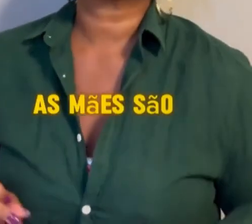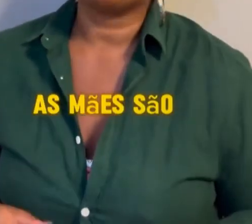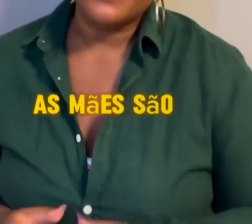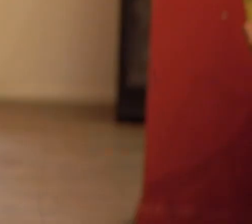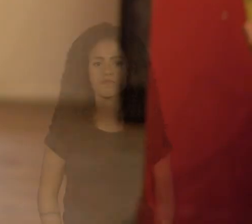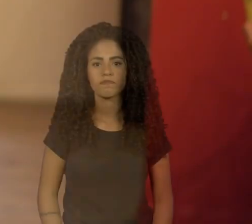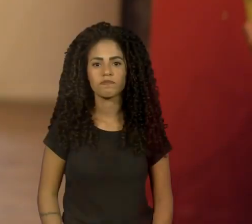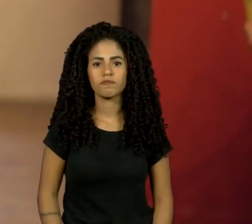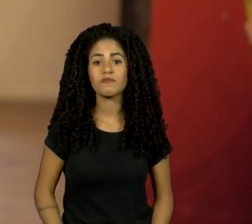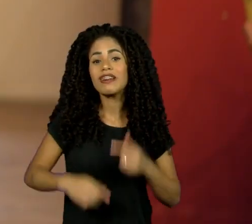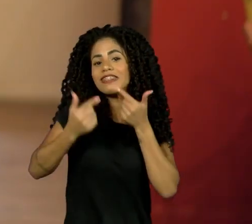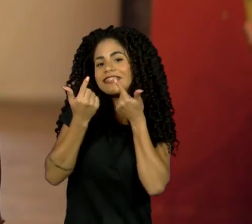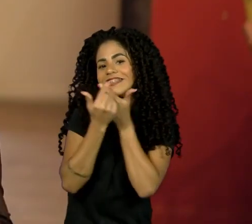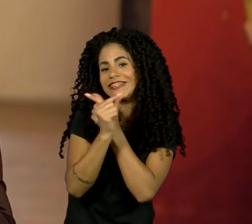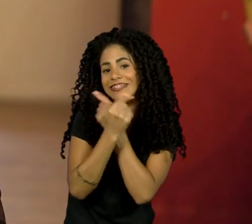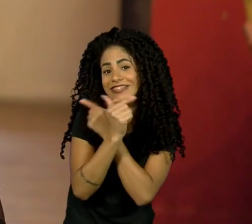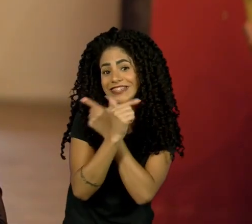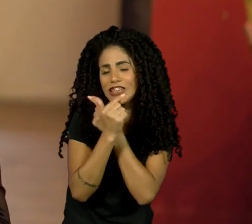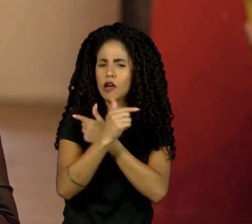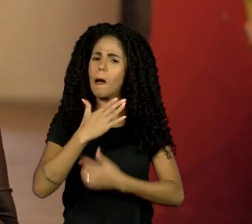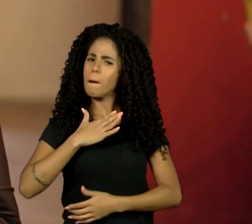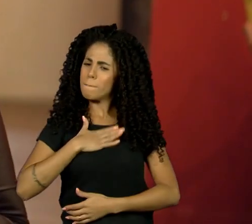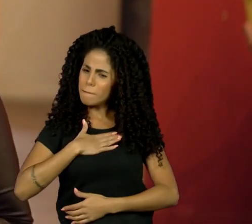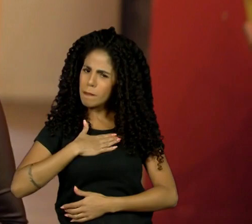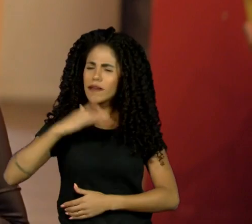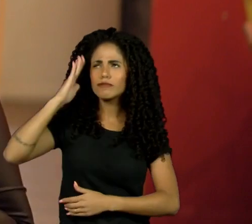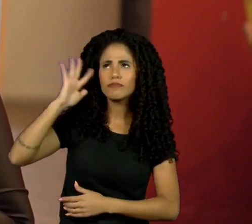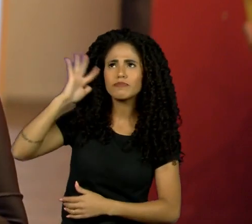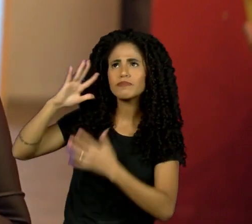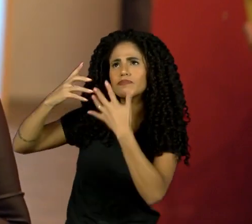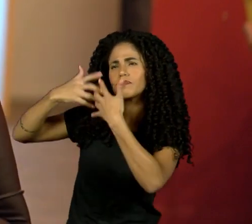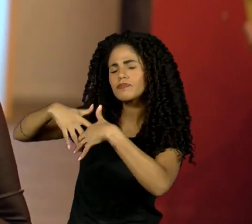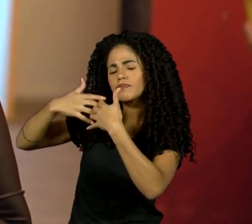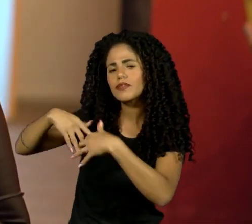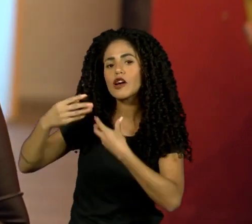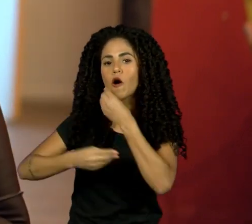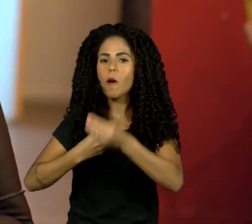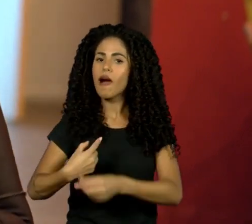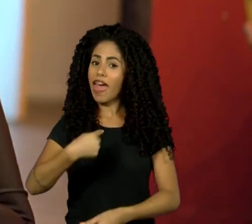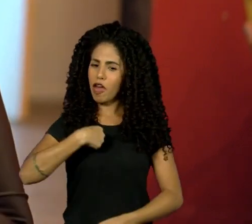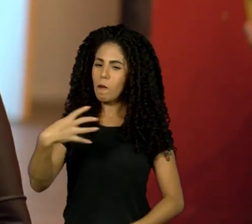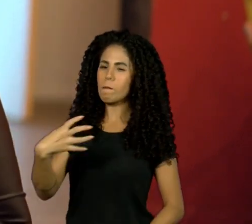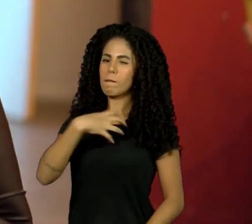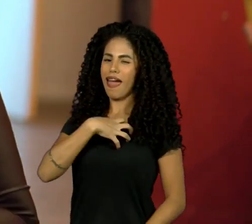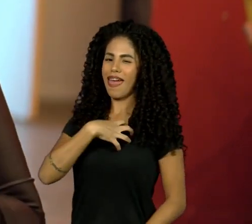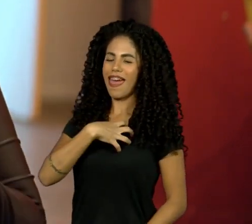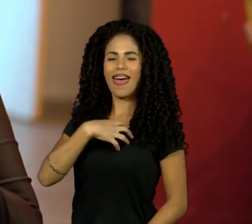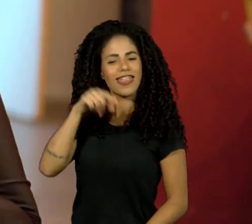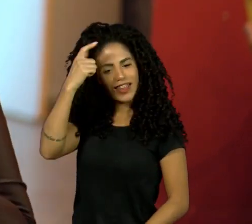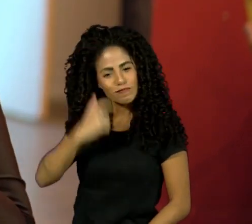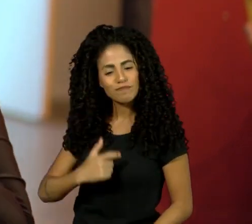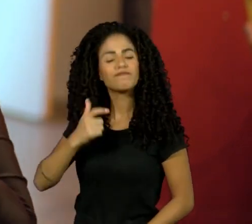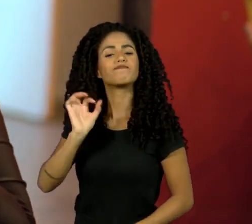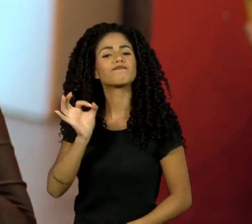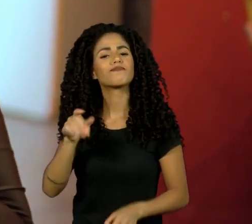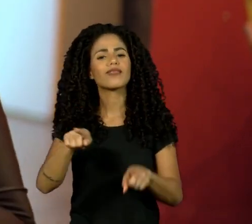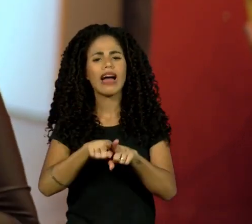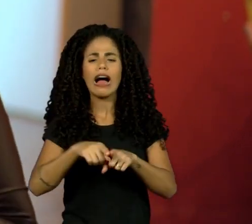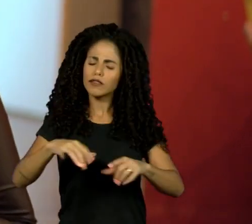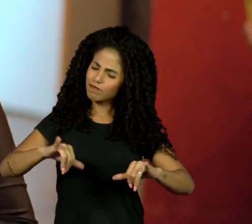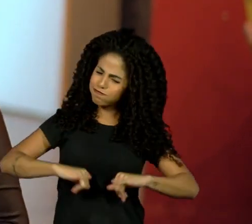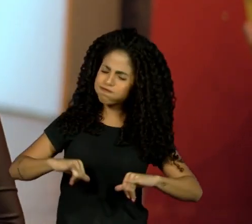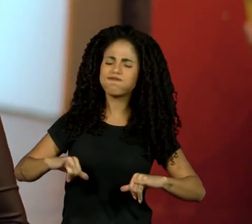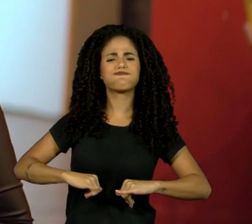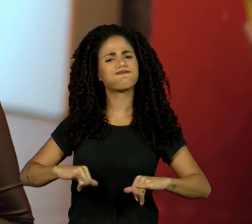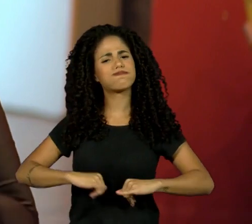O humor é uma ferramenta para mim muito forte de reflexão. E como boa baiana que sou, eu sempre digo, né? Apesar de tanta dor,